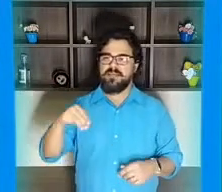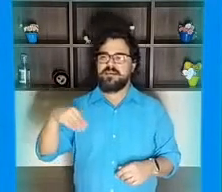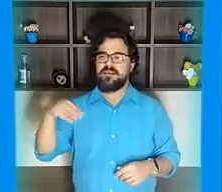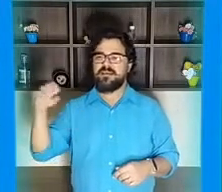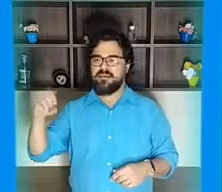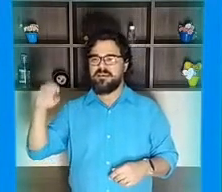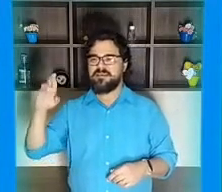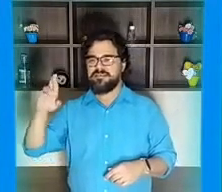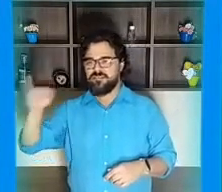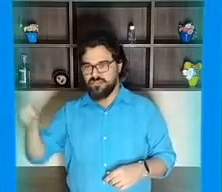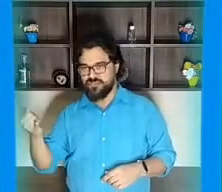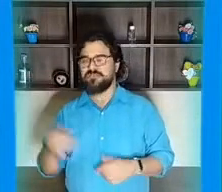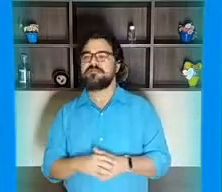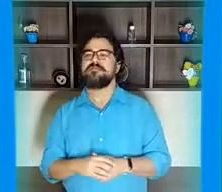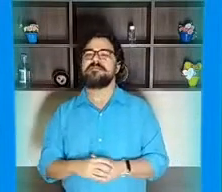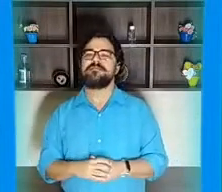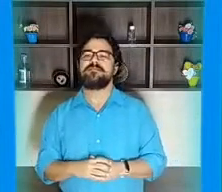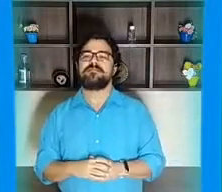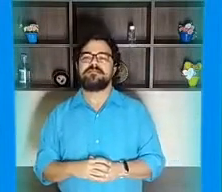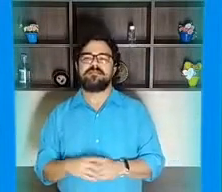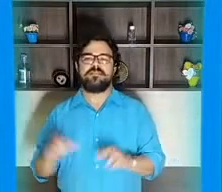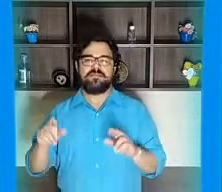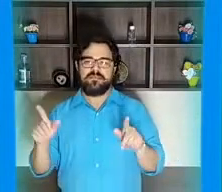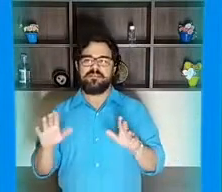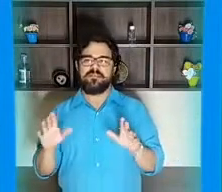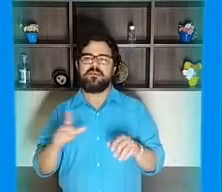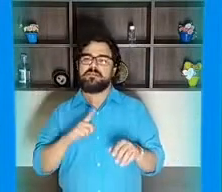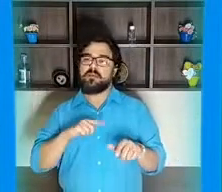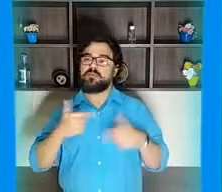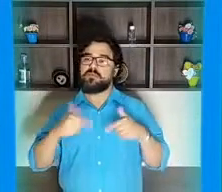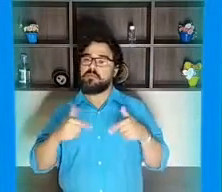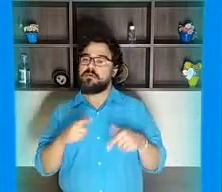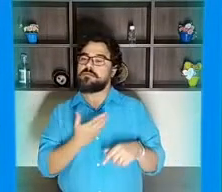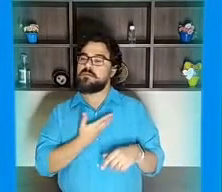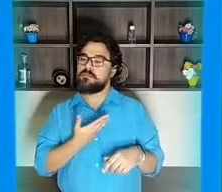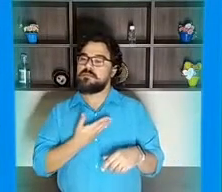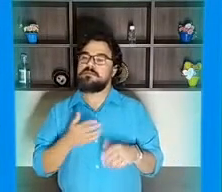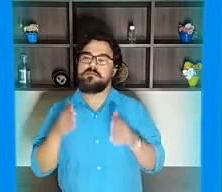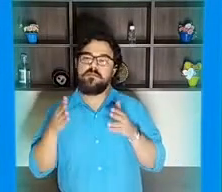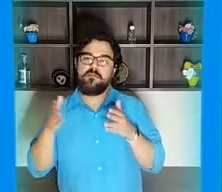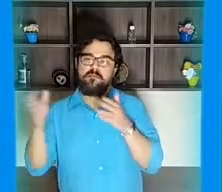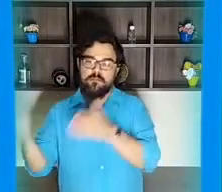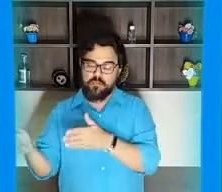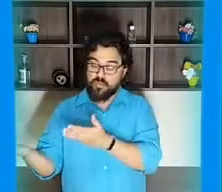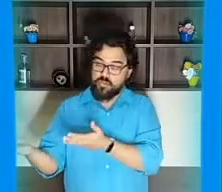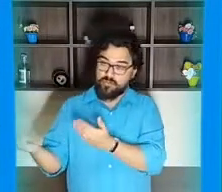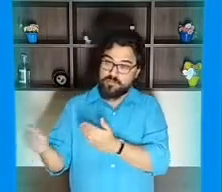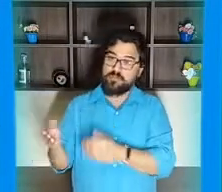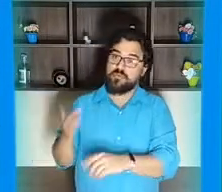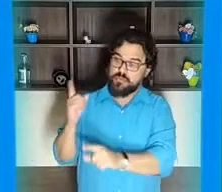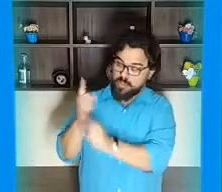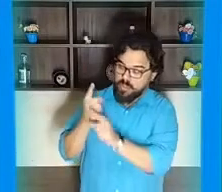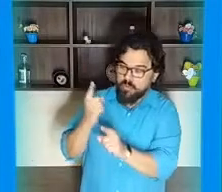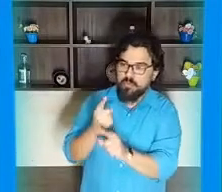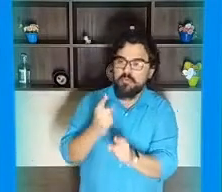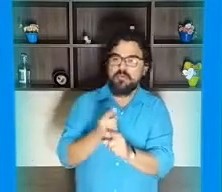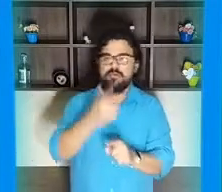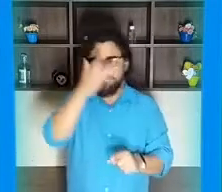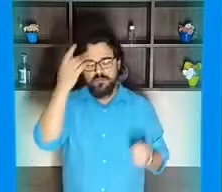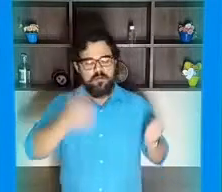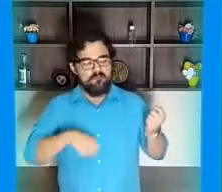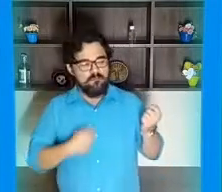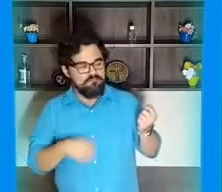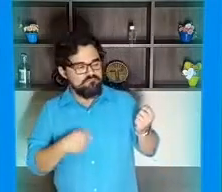amigos e só existe porque em algum momento a gente foi para a mocidade, foi para o encontro, levou o violão e deu